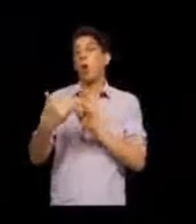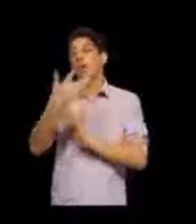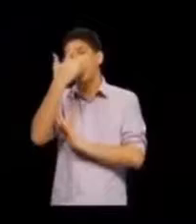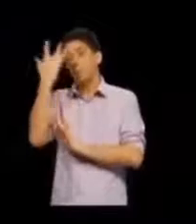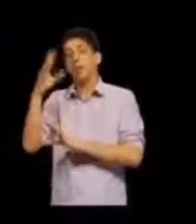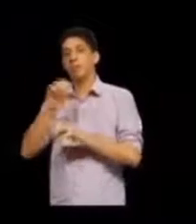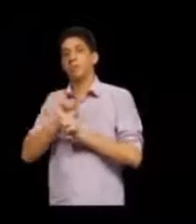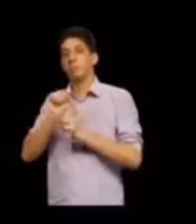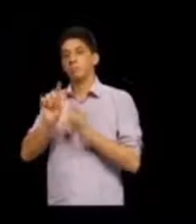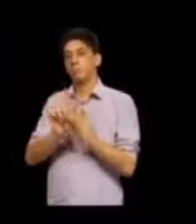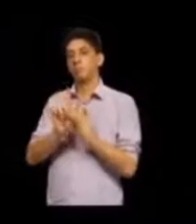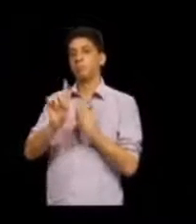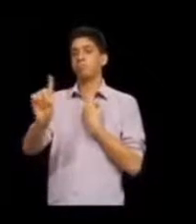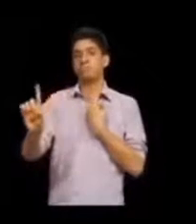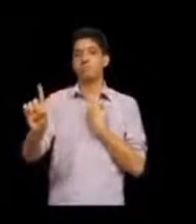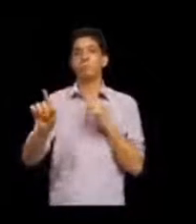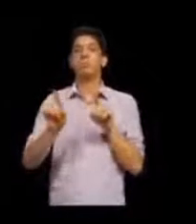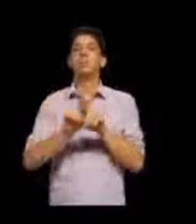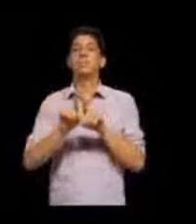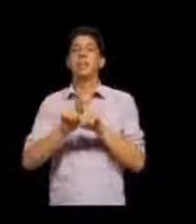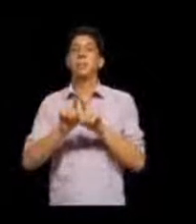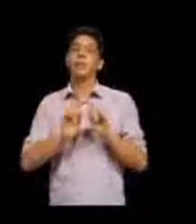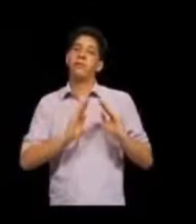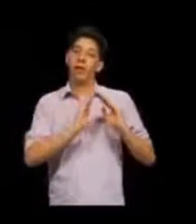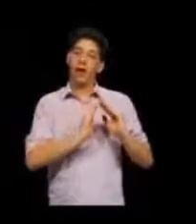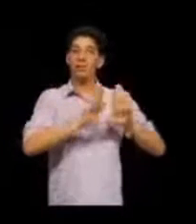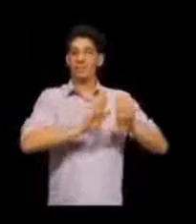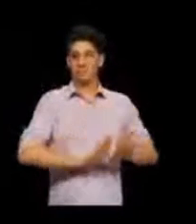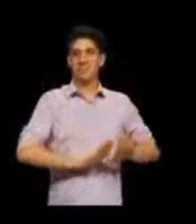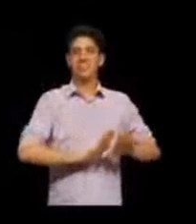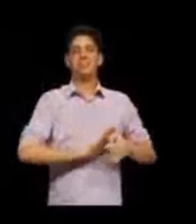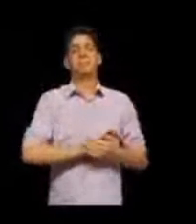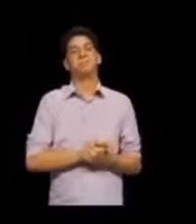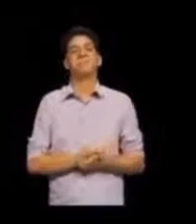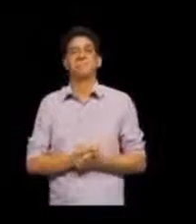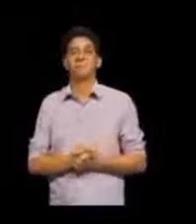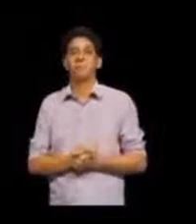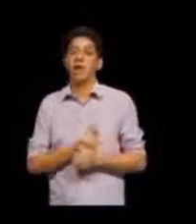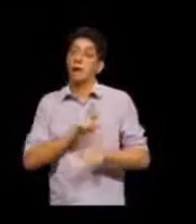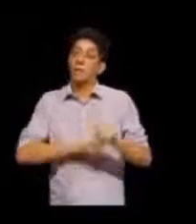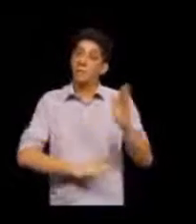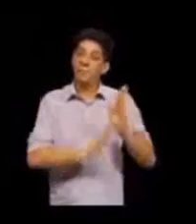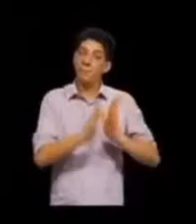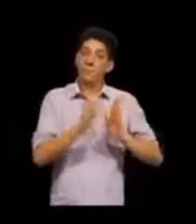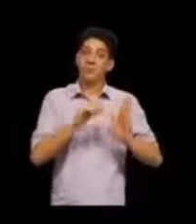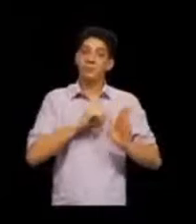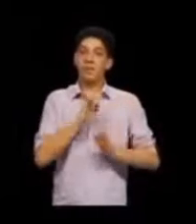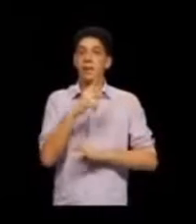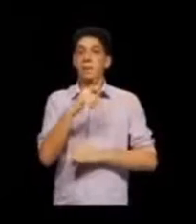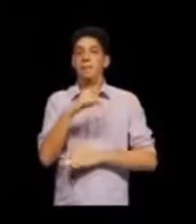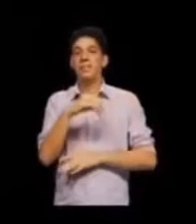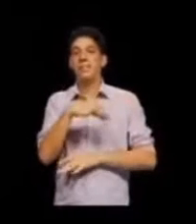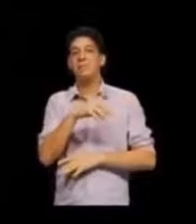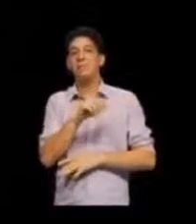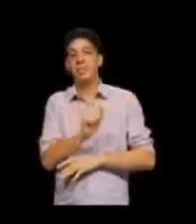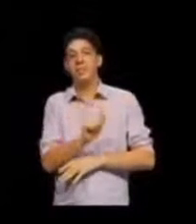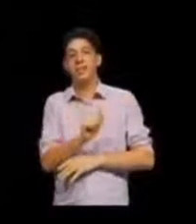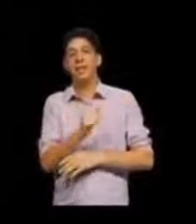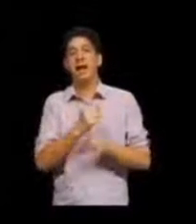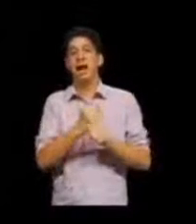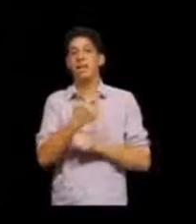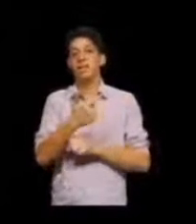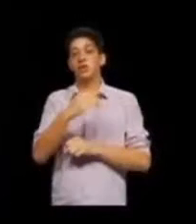e o isolamento, igual tem sido feito. Os períodos, né? Nós temos então uma epidemia em 2002 da